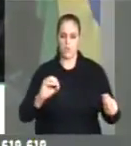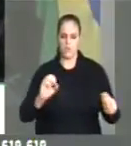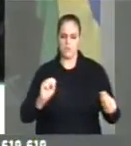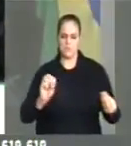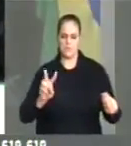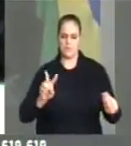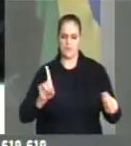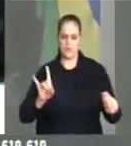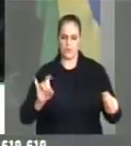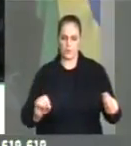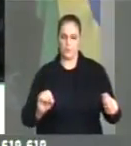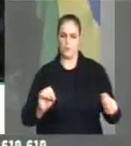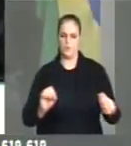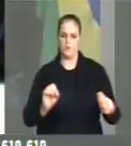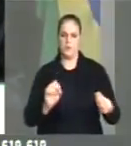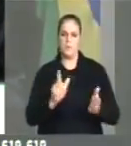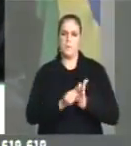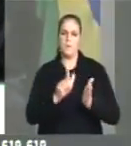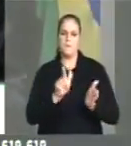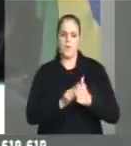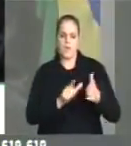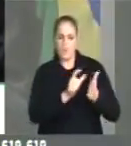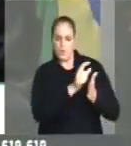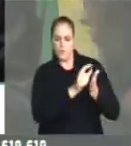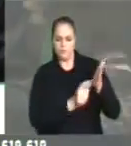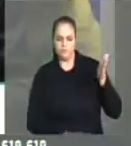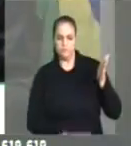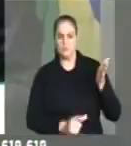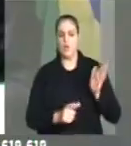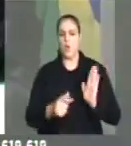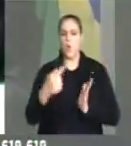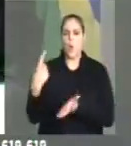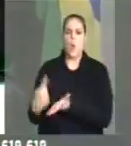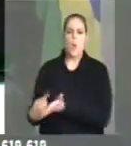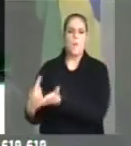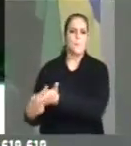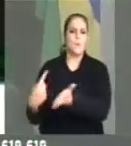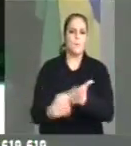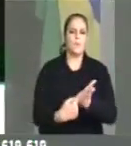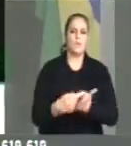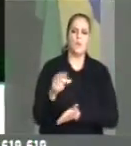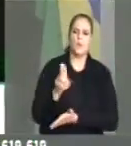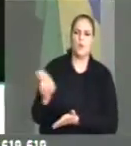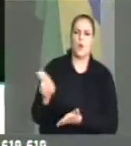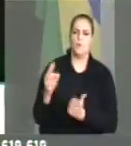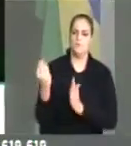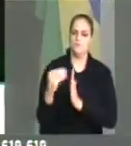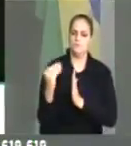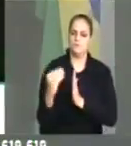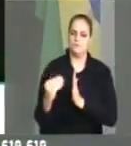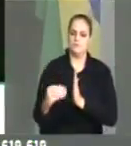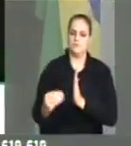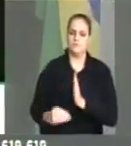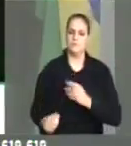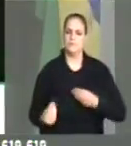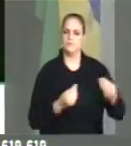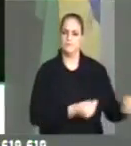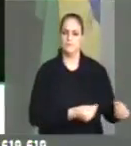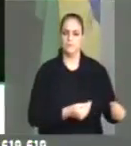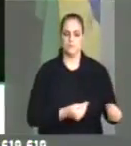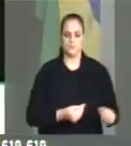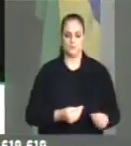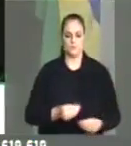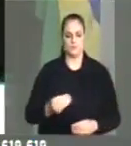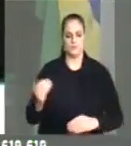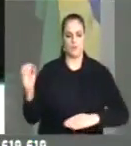papel, com os compromissos, com o nome das pessoas, e ao final do dia não sabia